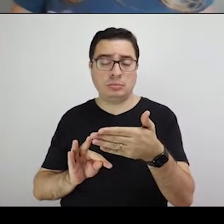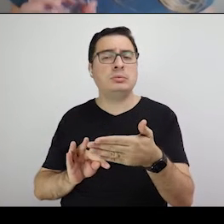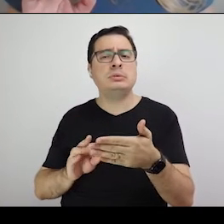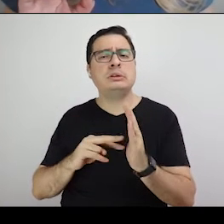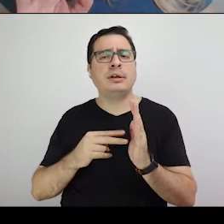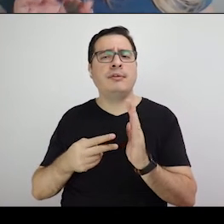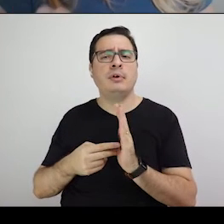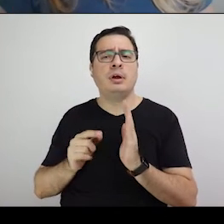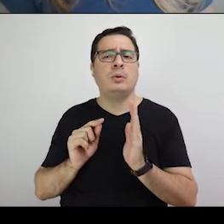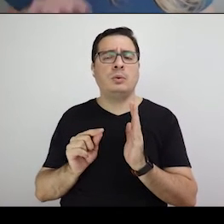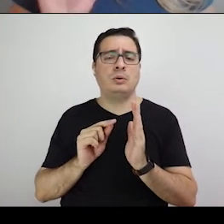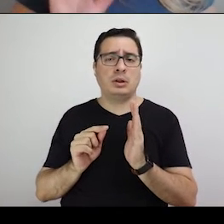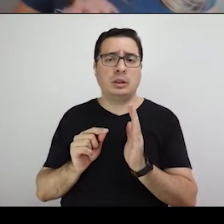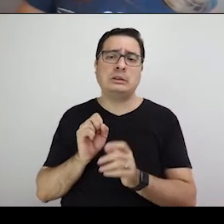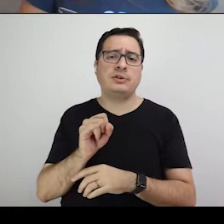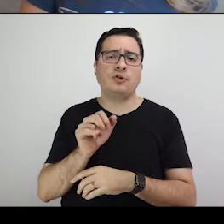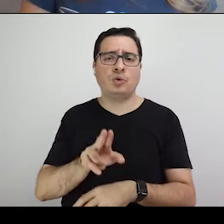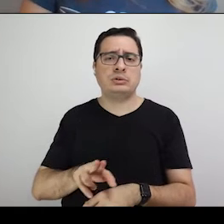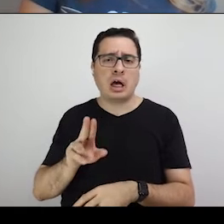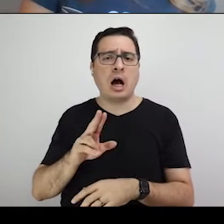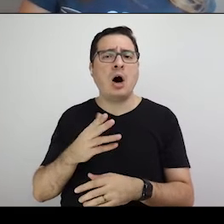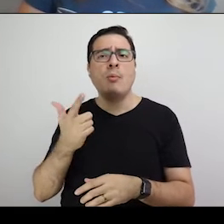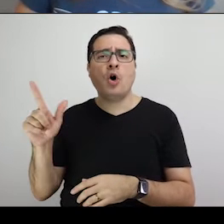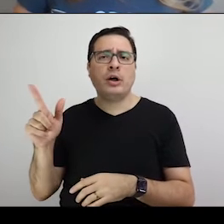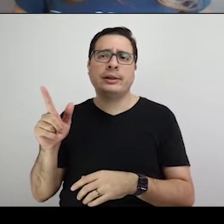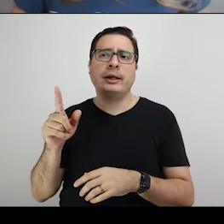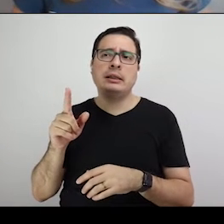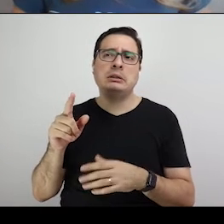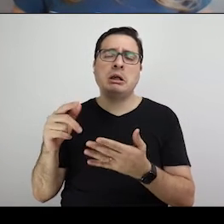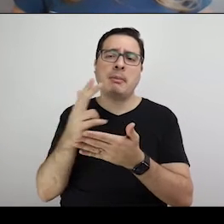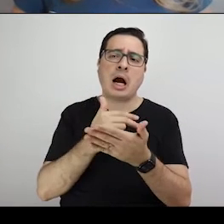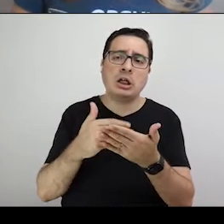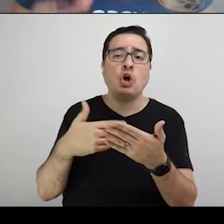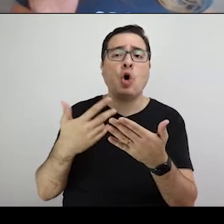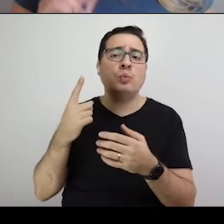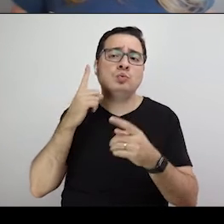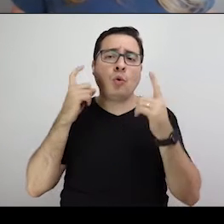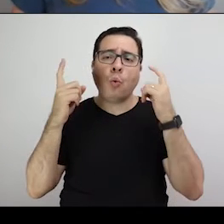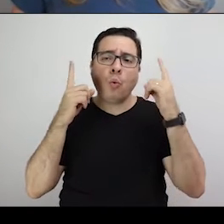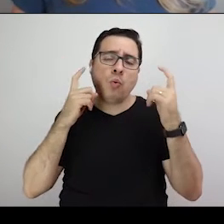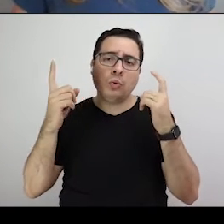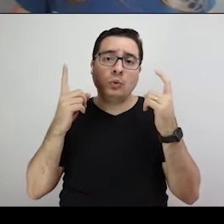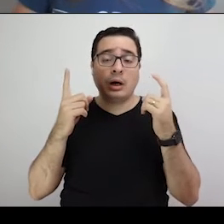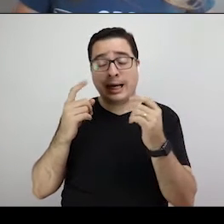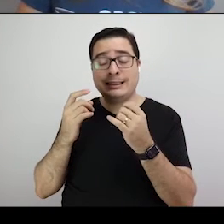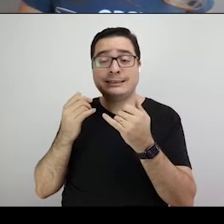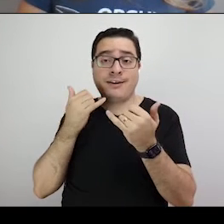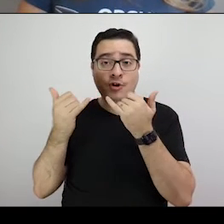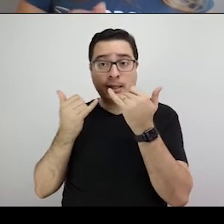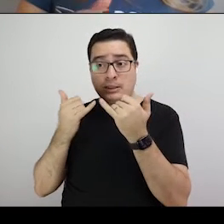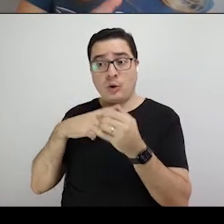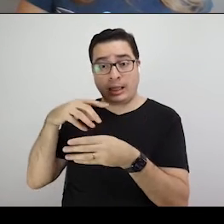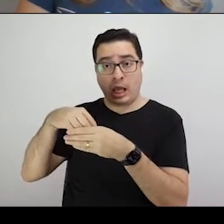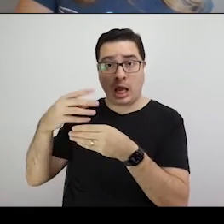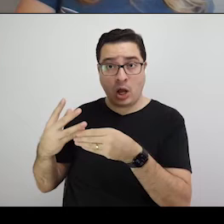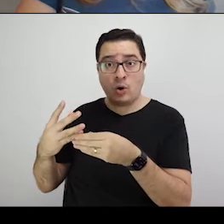que, se for usada alguma outra mídia, como imagens e sons, as informações que elas contêm,